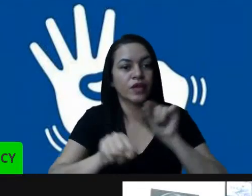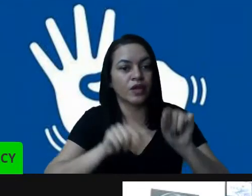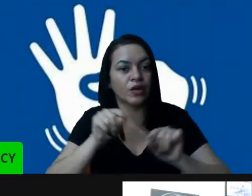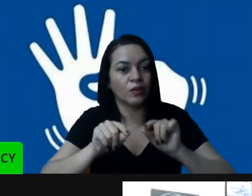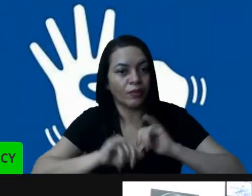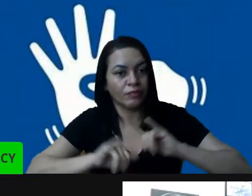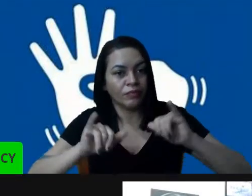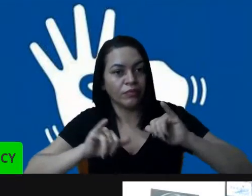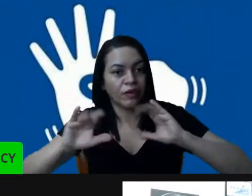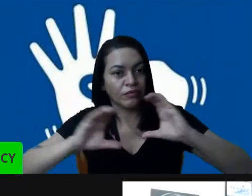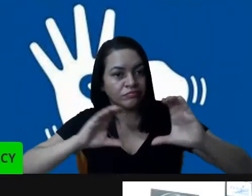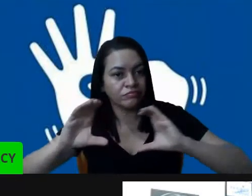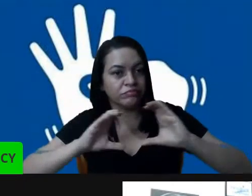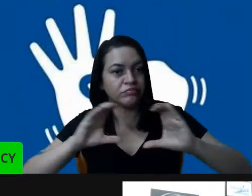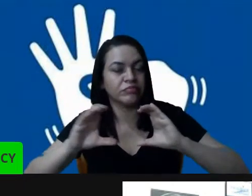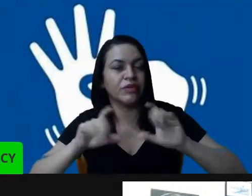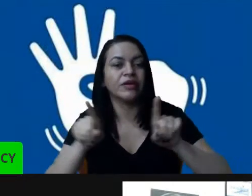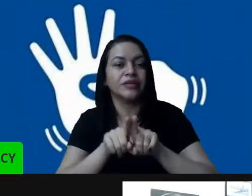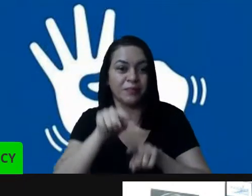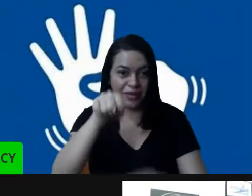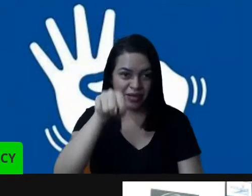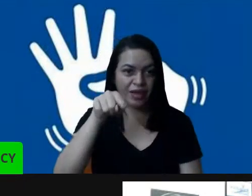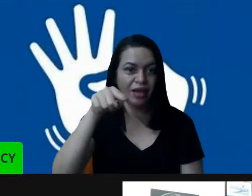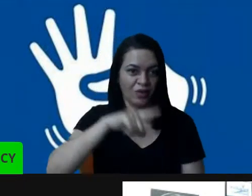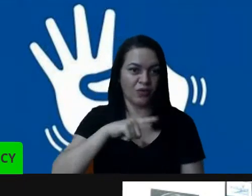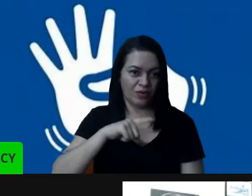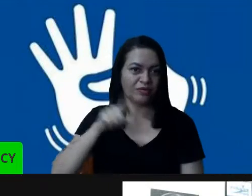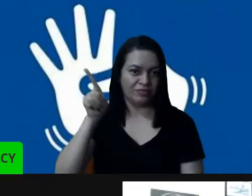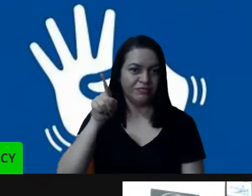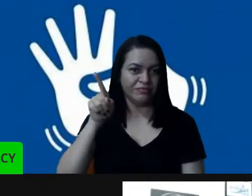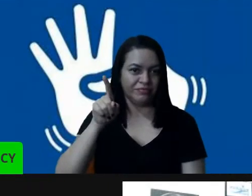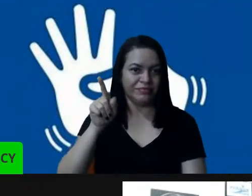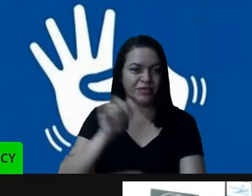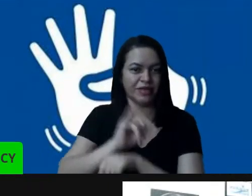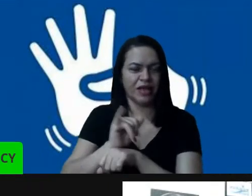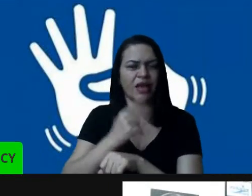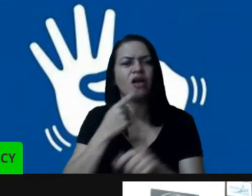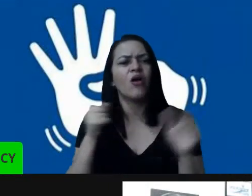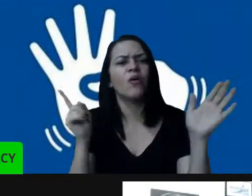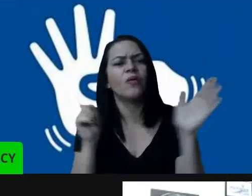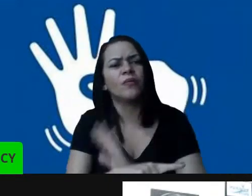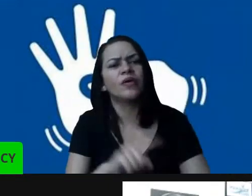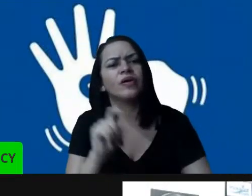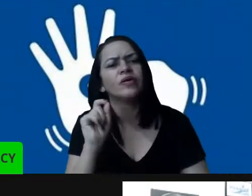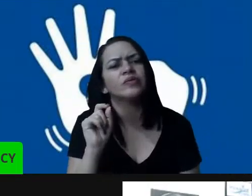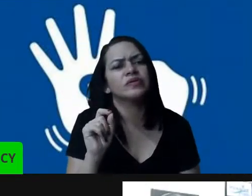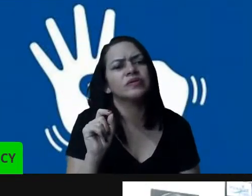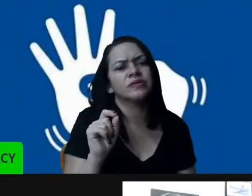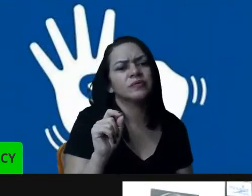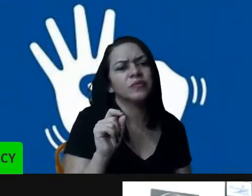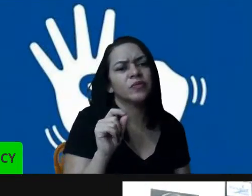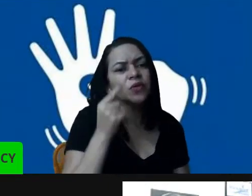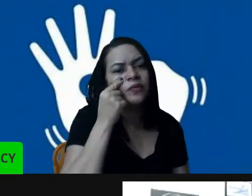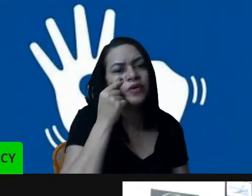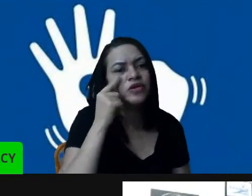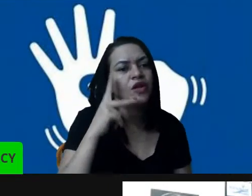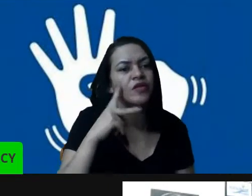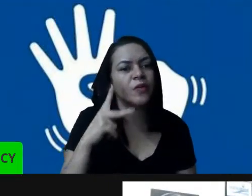Essa transmissão também está passando lá agora. Eu queria saber se vou a Jace e o